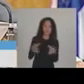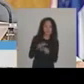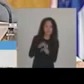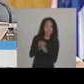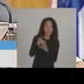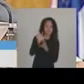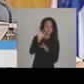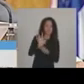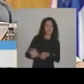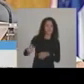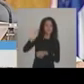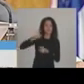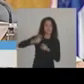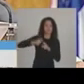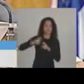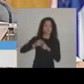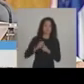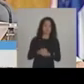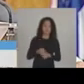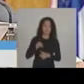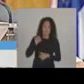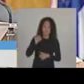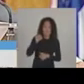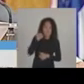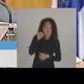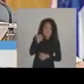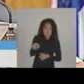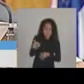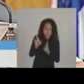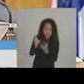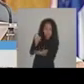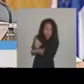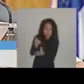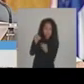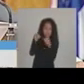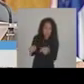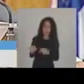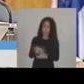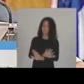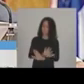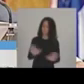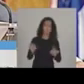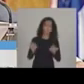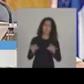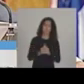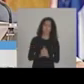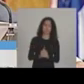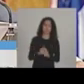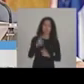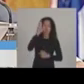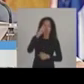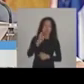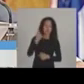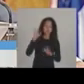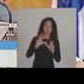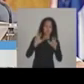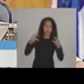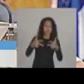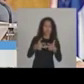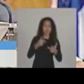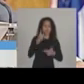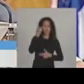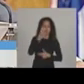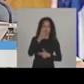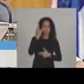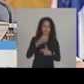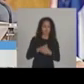Conselho Federal de Medicina isso não pode ficar barato Wemerson que quando eu estive nessa Câmara dos Deputados